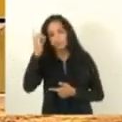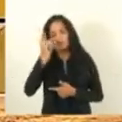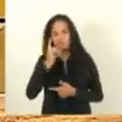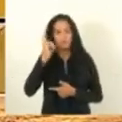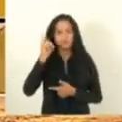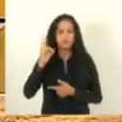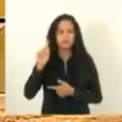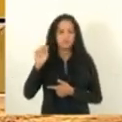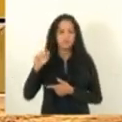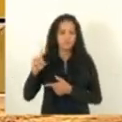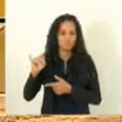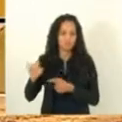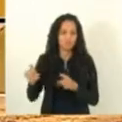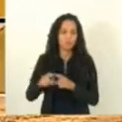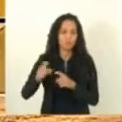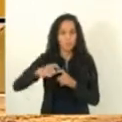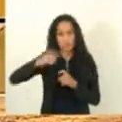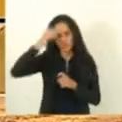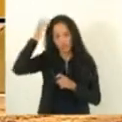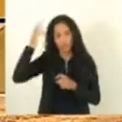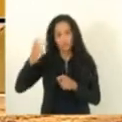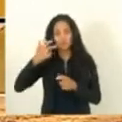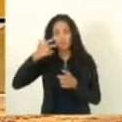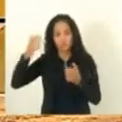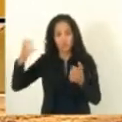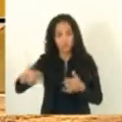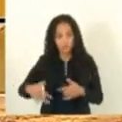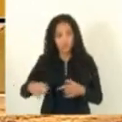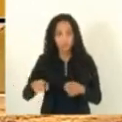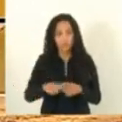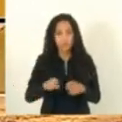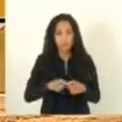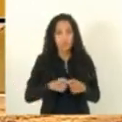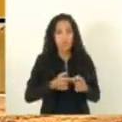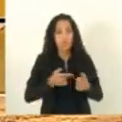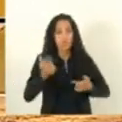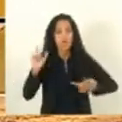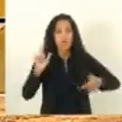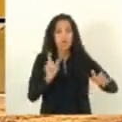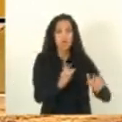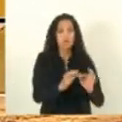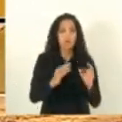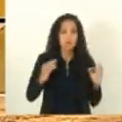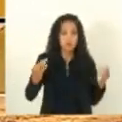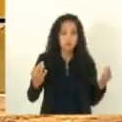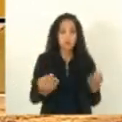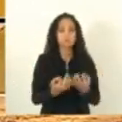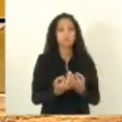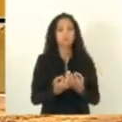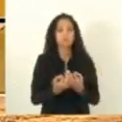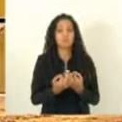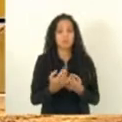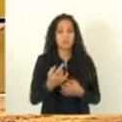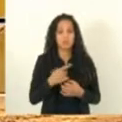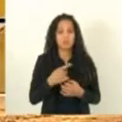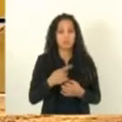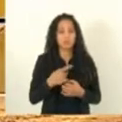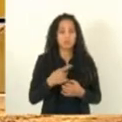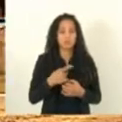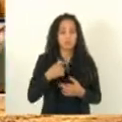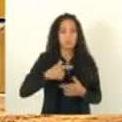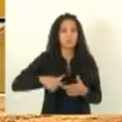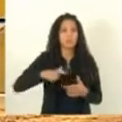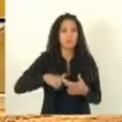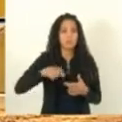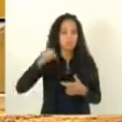Gandini, como o doutor Hércules disse, né, há outros casos de outras famílias relatando coisas semelhantes, então há